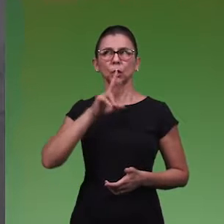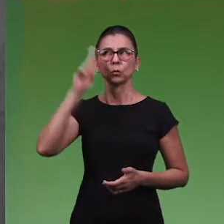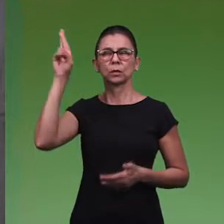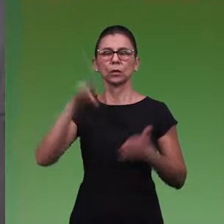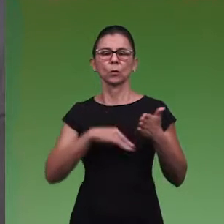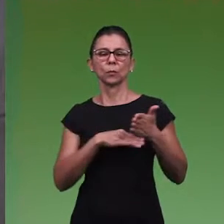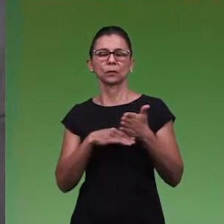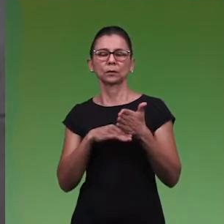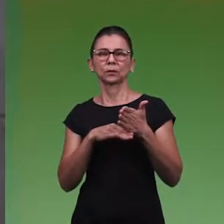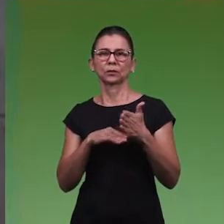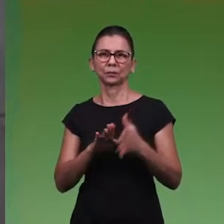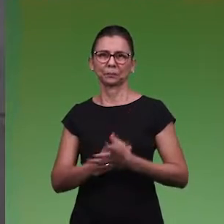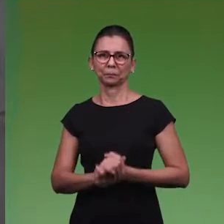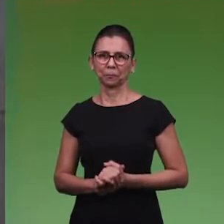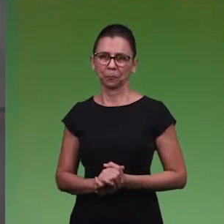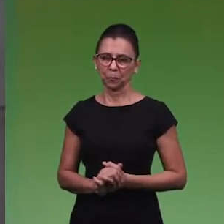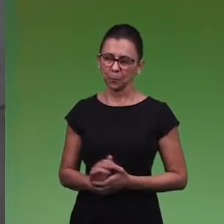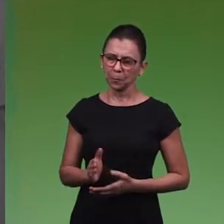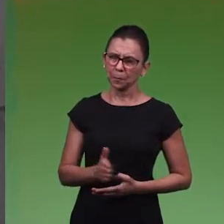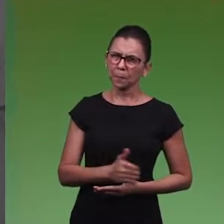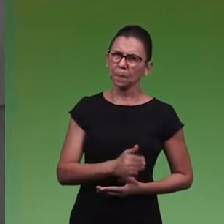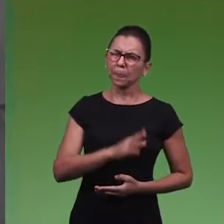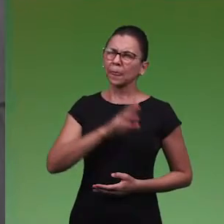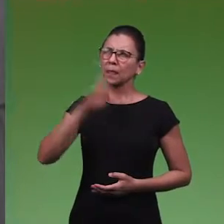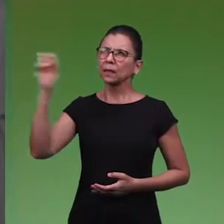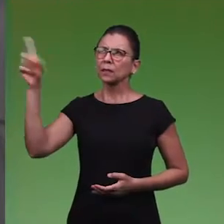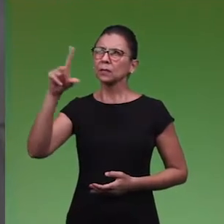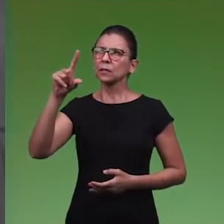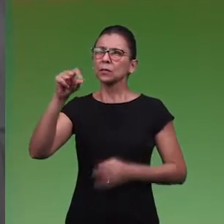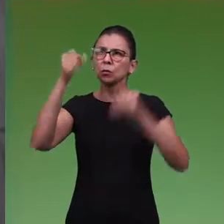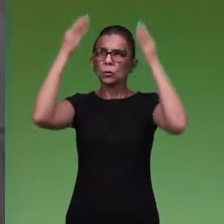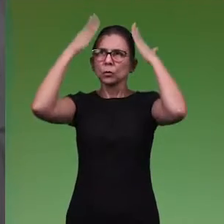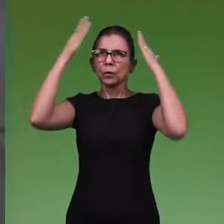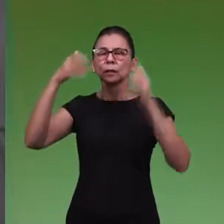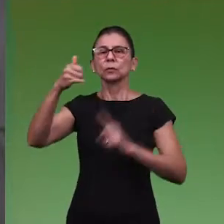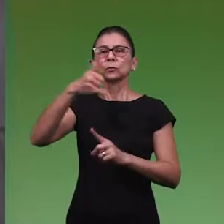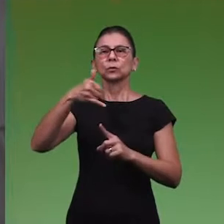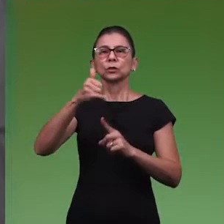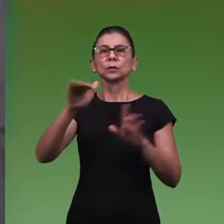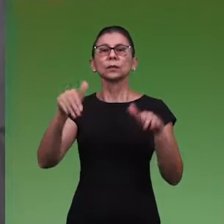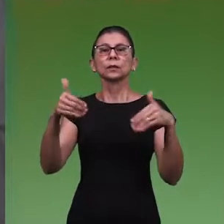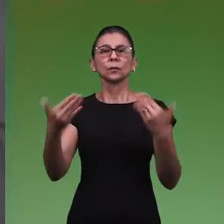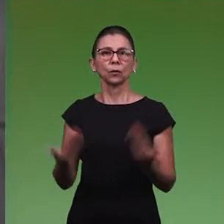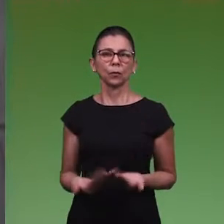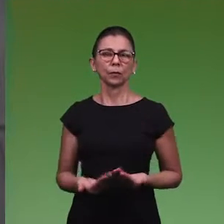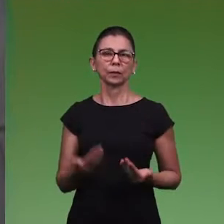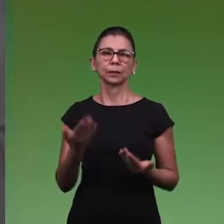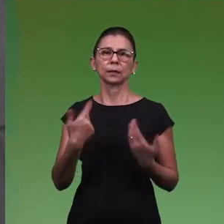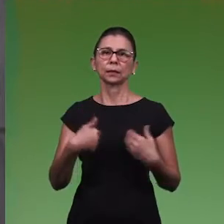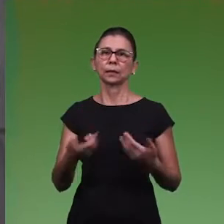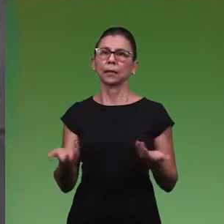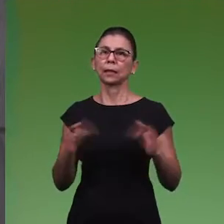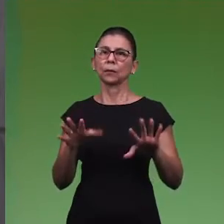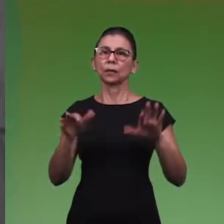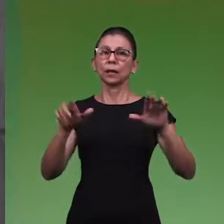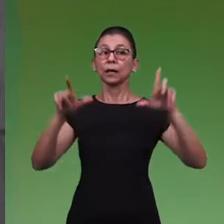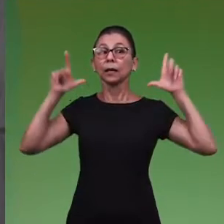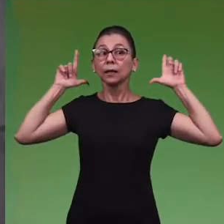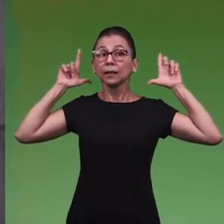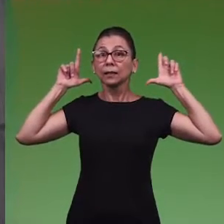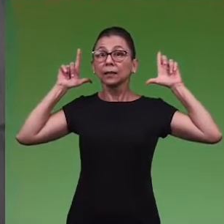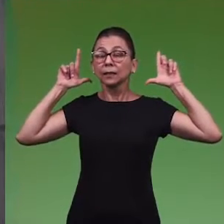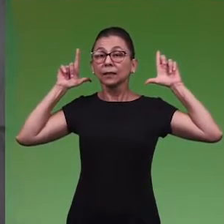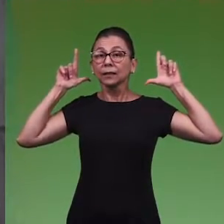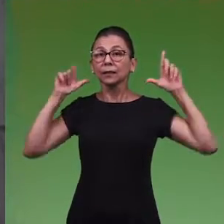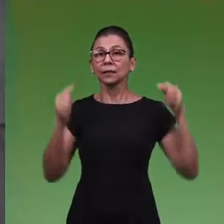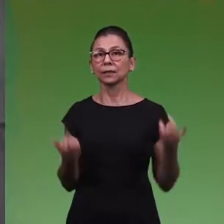Como é o rei ungido por Deus? É um rei que não vai buscar riqueza, não vai buscar fama, não vai buscar poder,